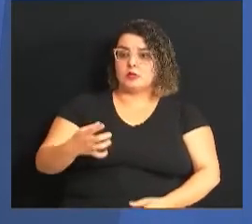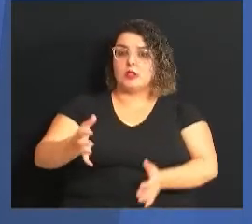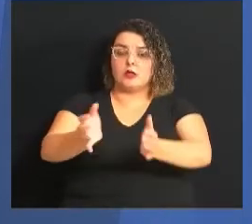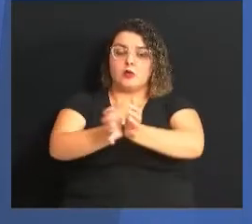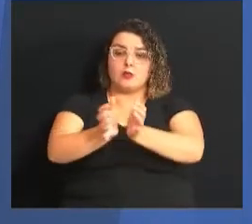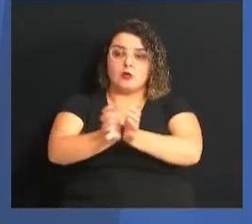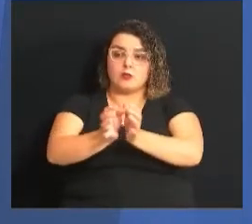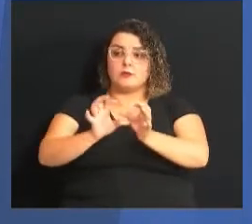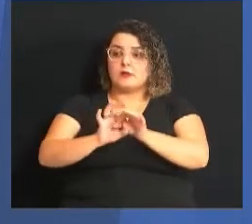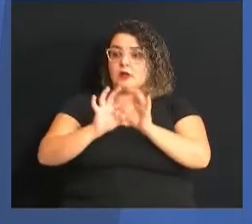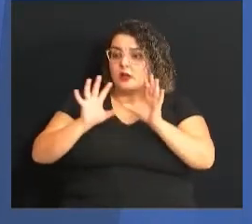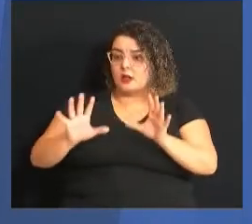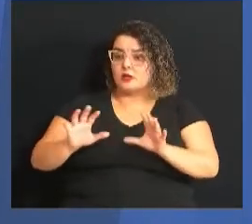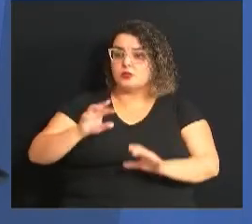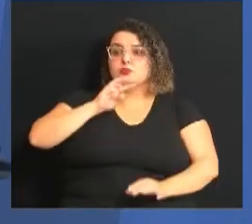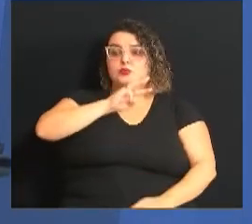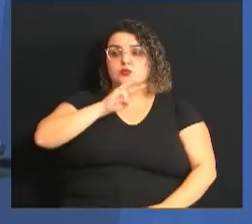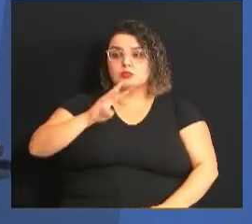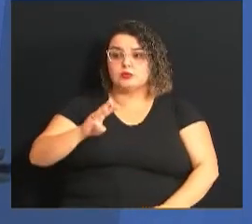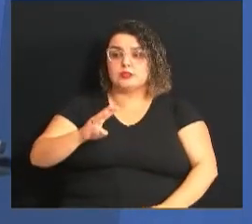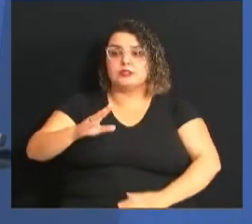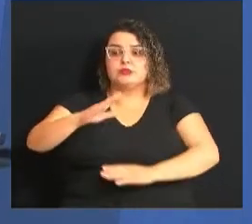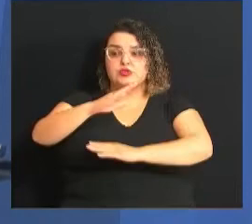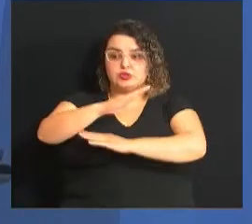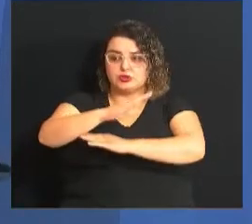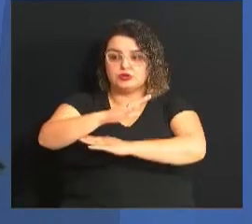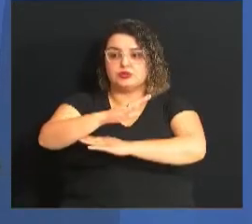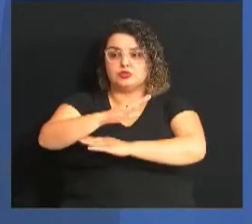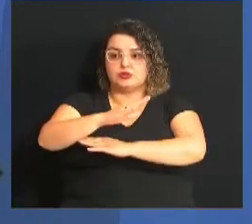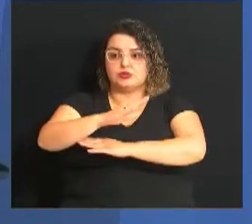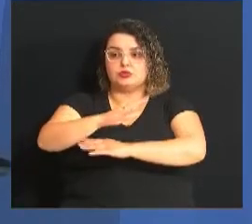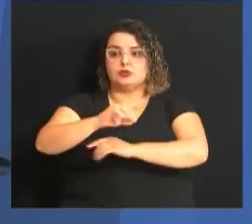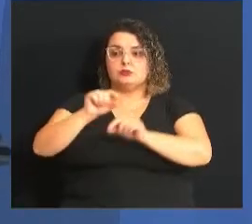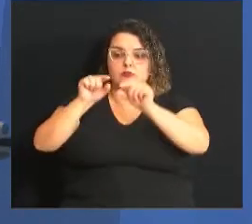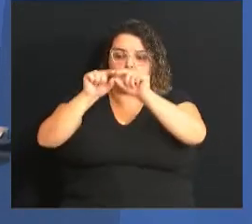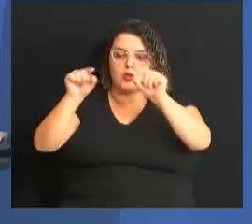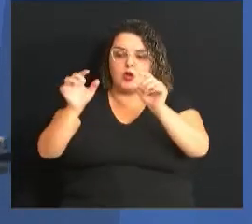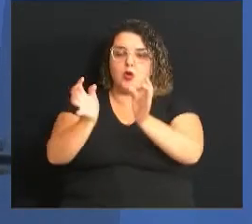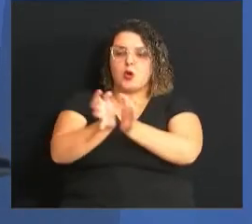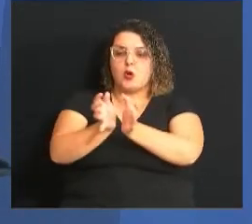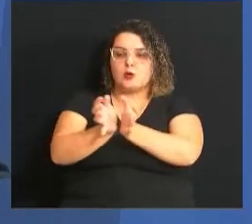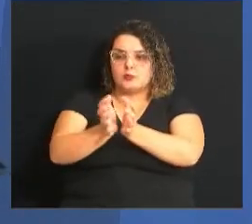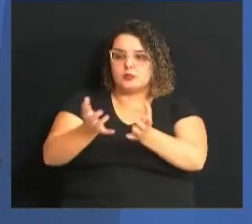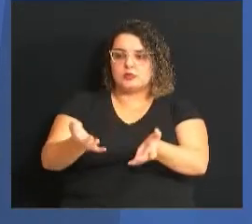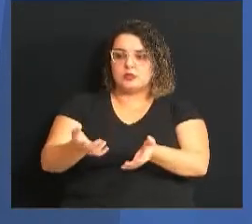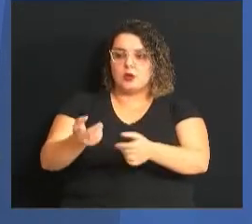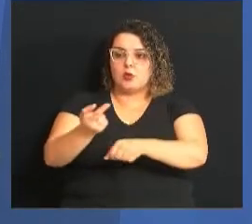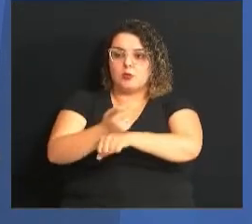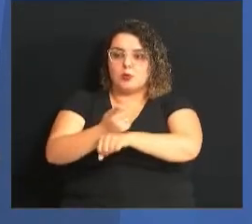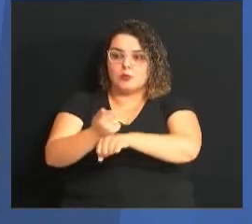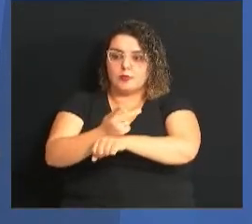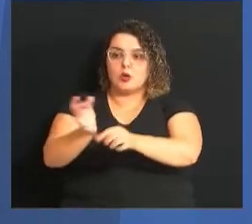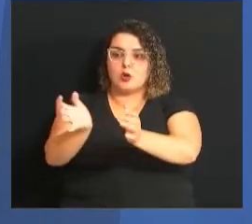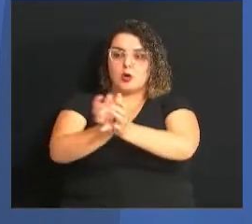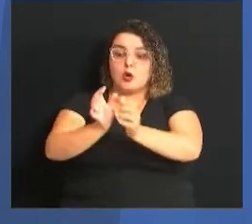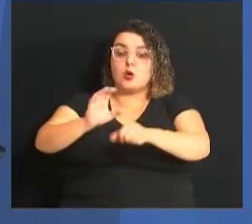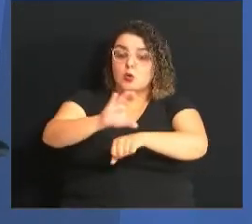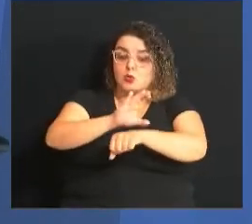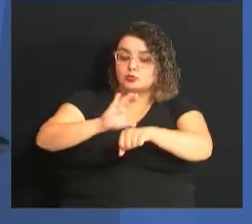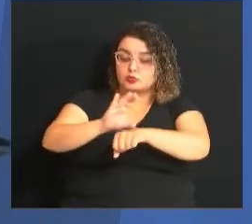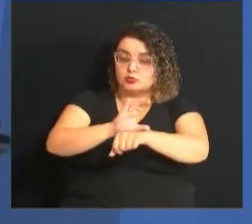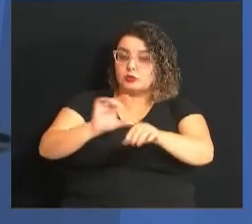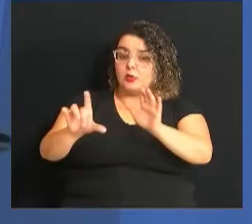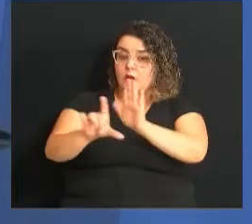fica disponível lá no site da Câmara. Você entra lá na aba Comissões, você procura pela Comissão de Constituição e